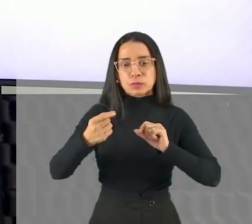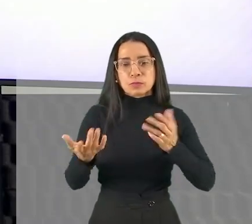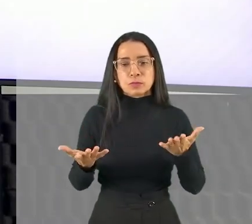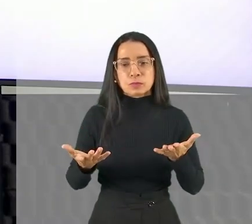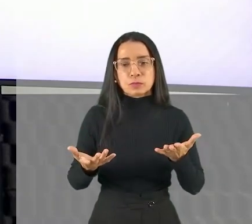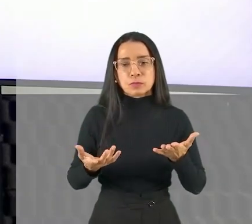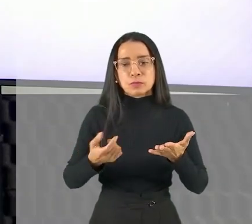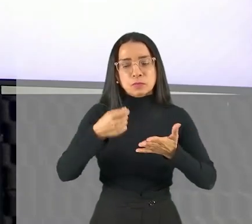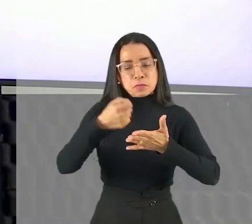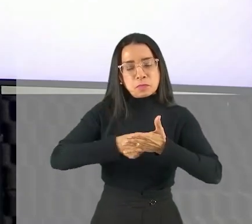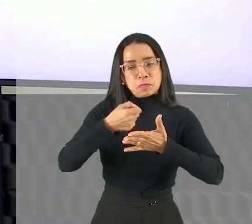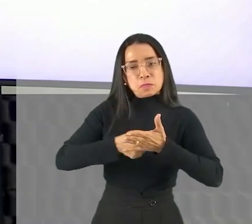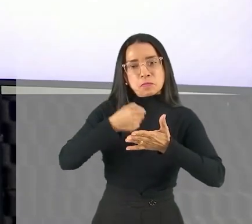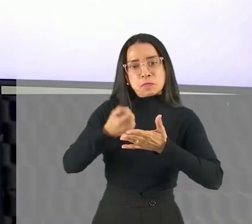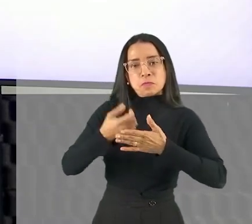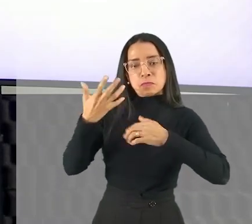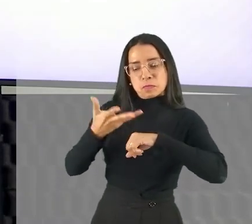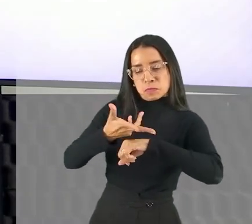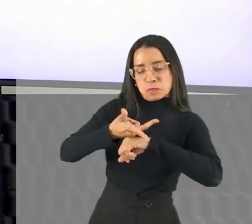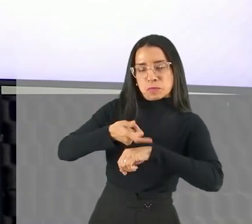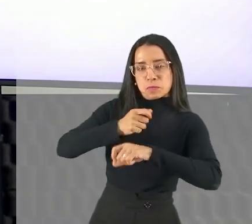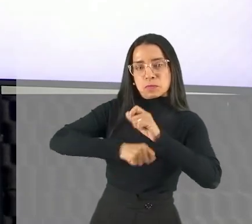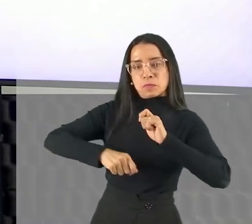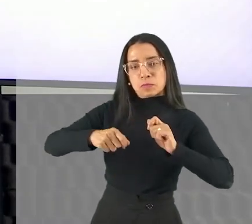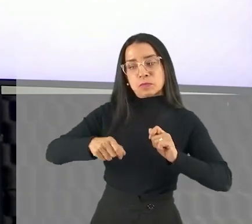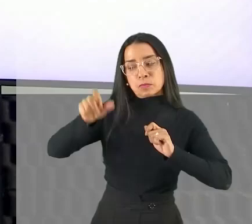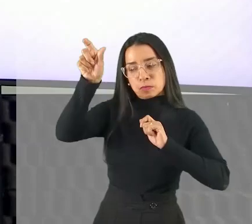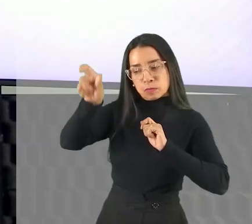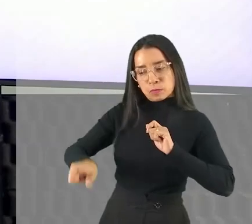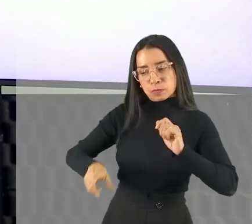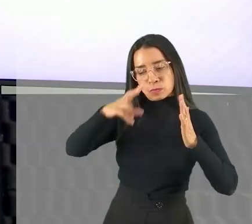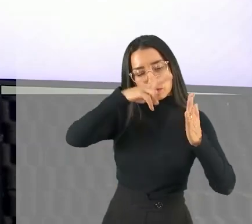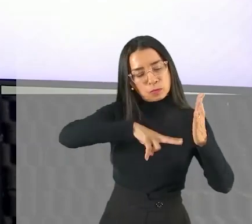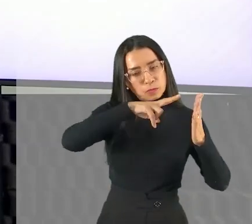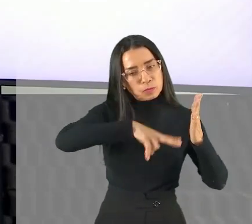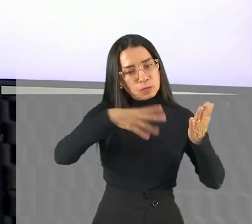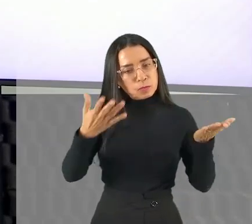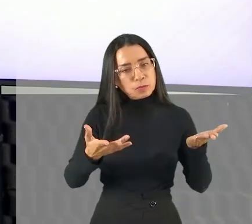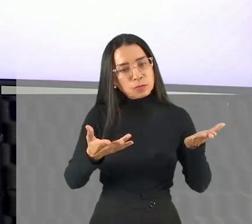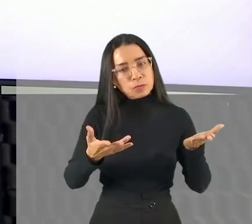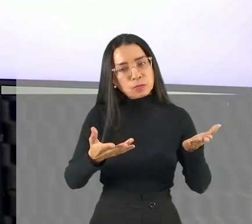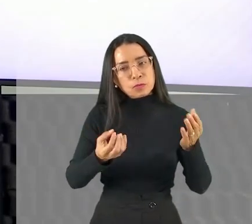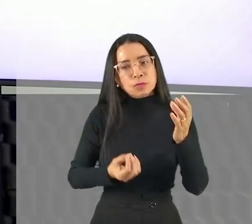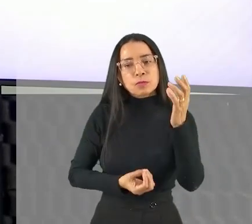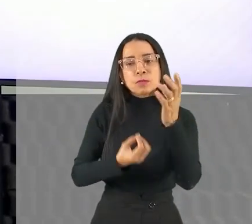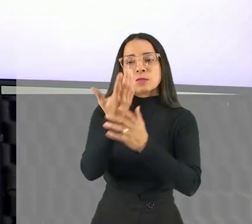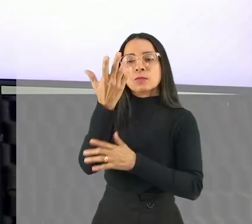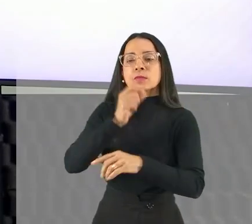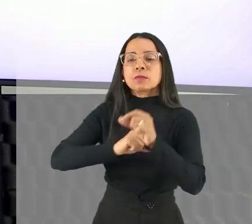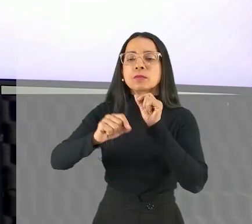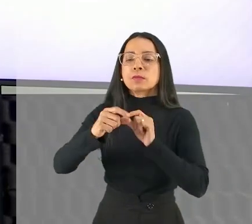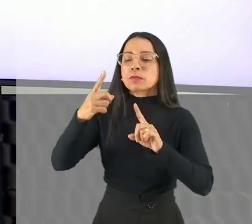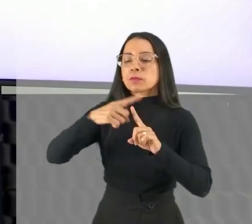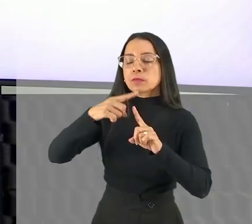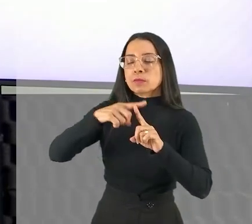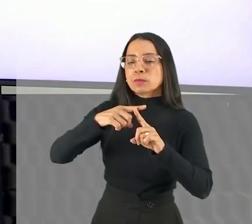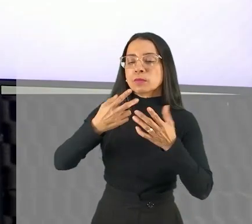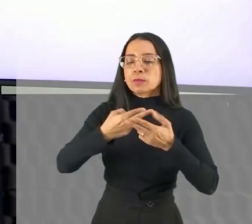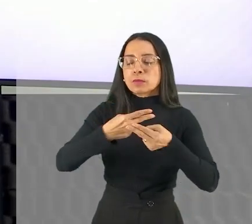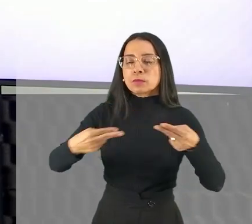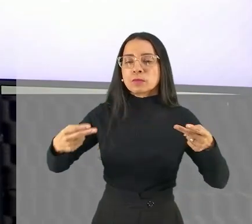de tentar convencer o leitor, linguisticamente no texto, aparece com que tipo de recurso? Alternativa